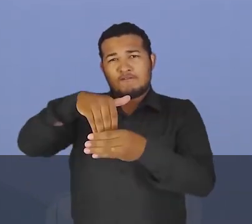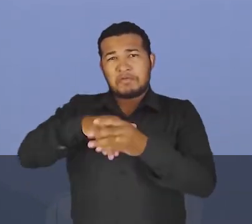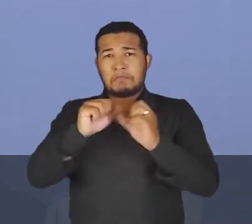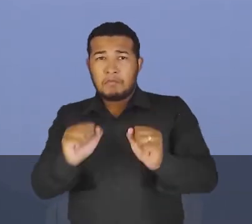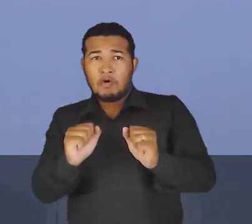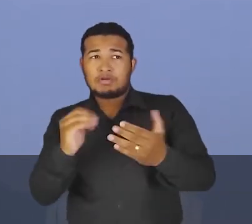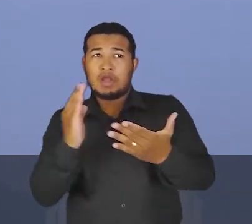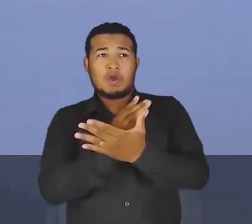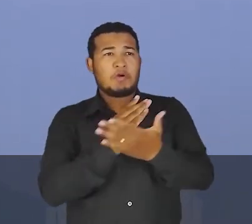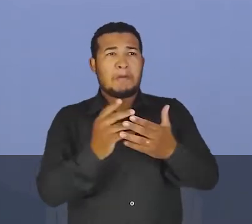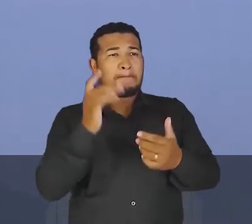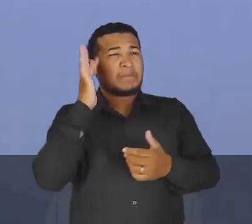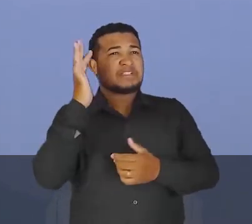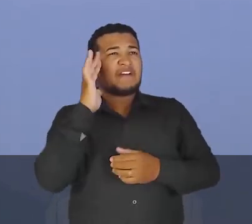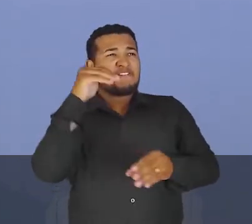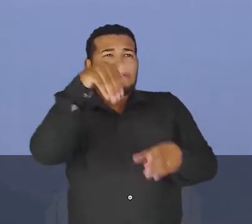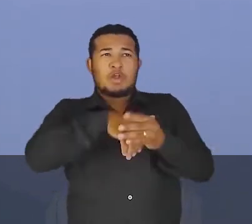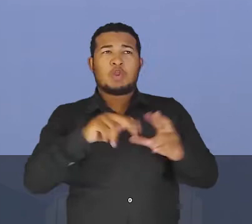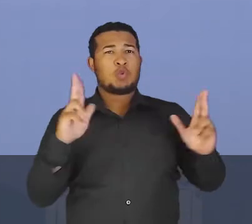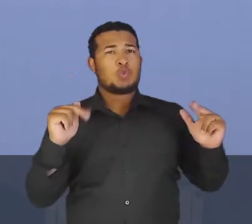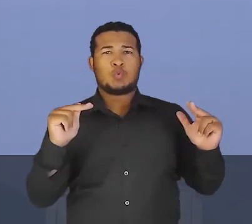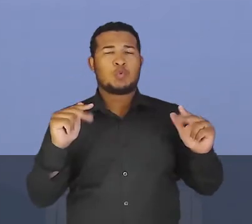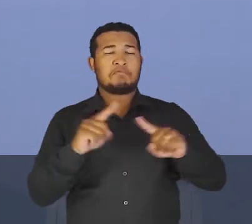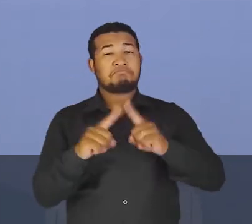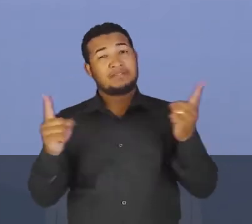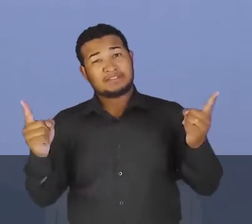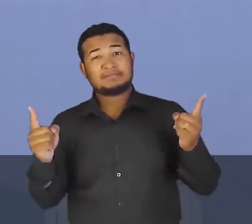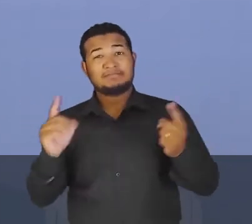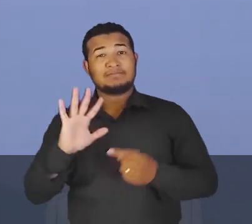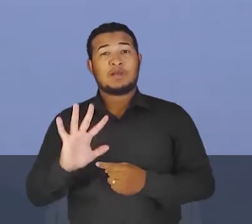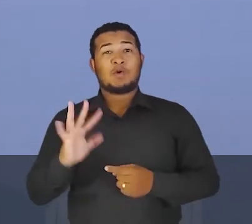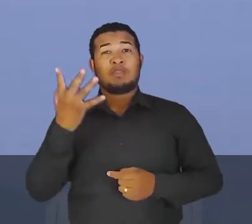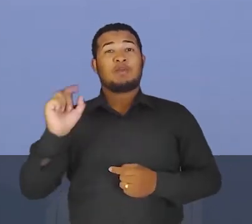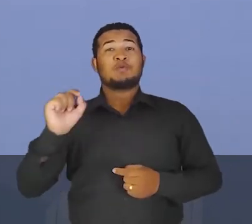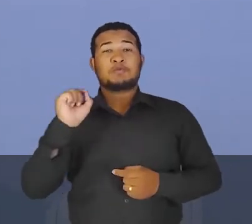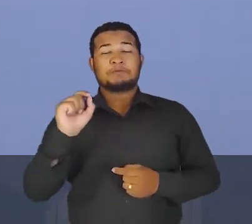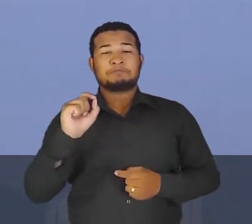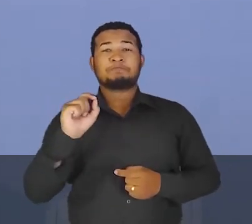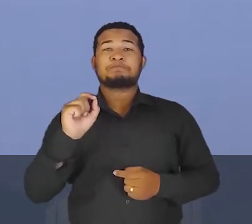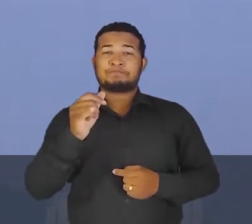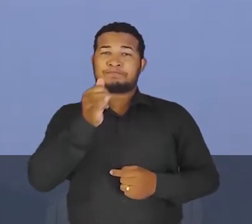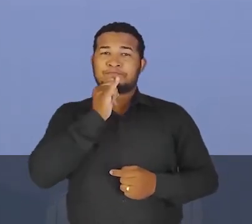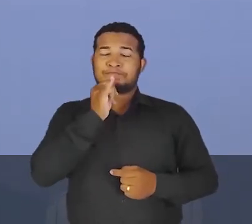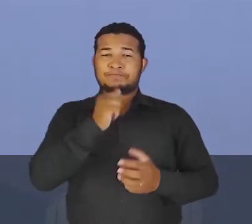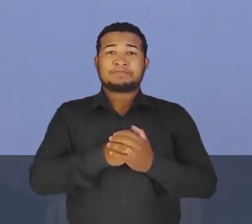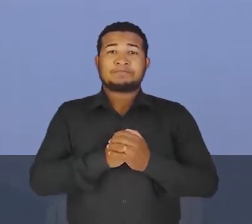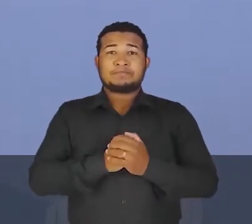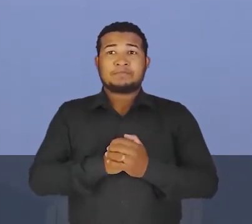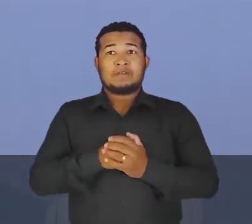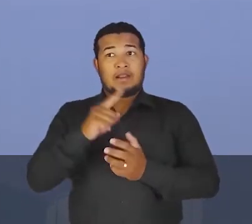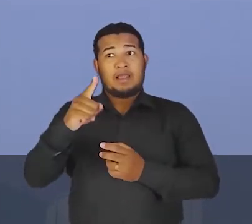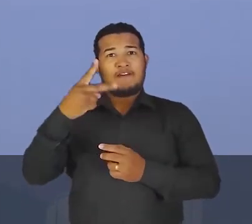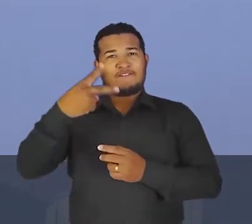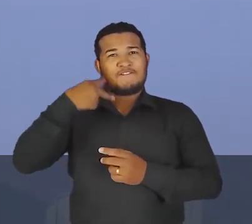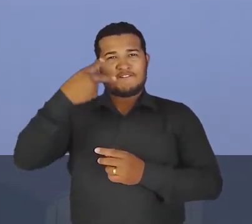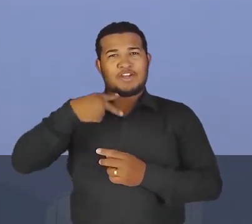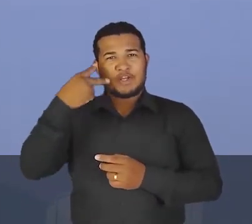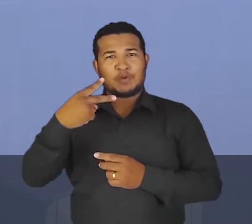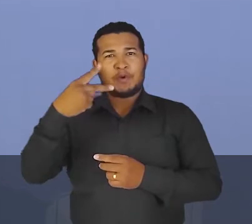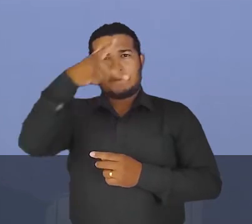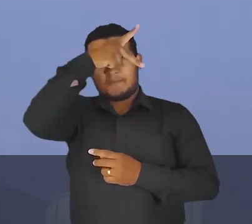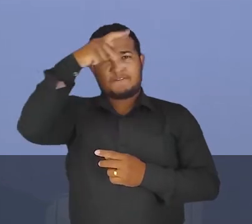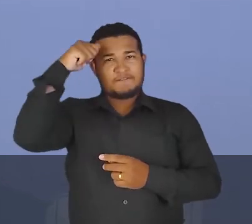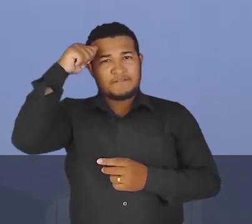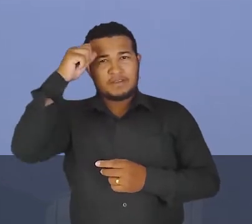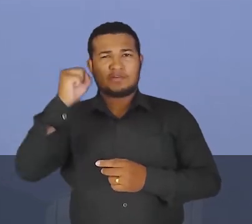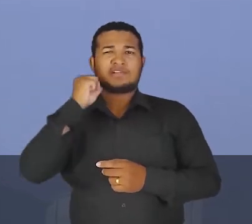vocês acreditam que nunca votaram ainda. E o que acontece? Exemplo, nós votamos, por exemplo, para vereadores, prefeitos,